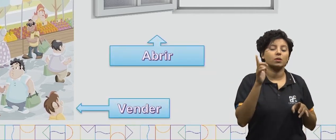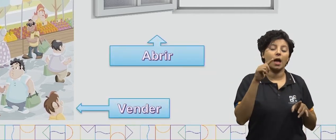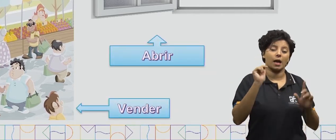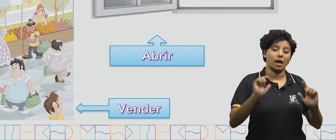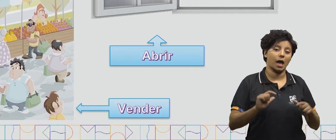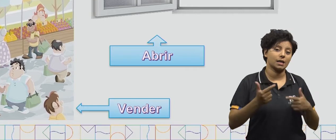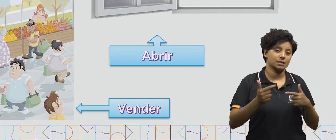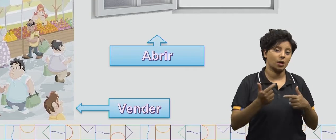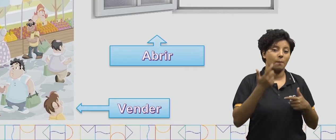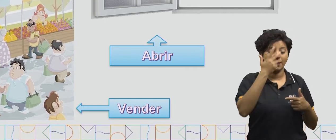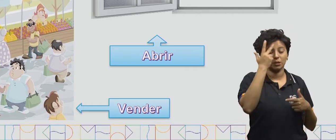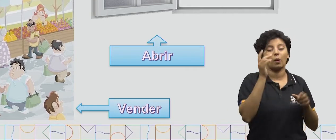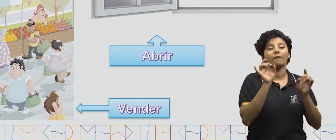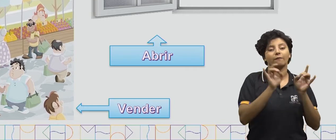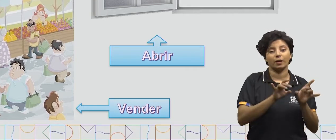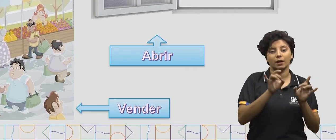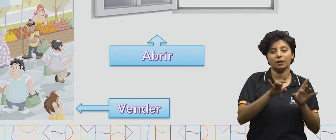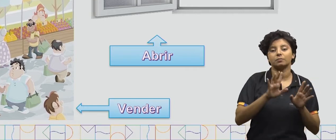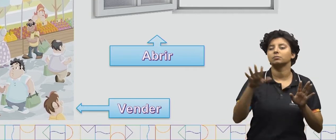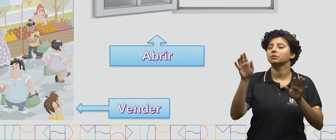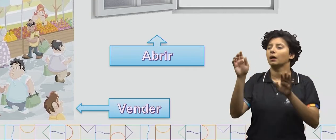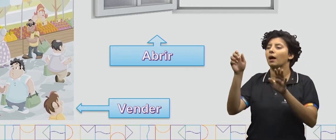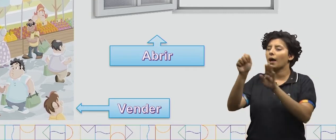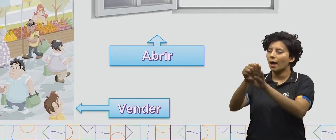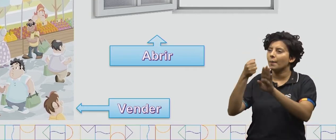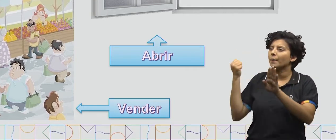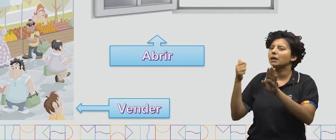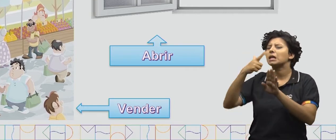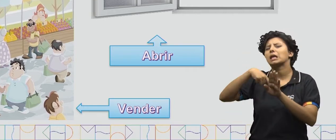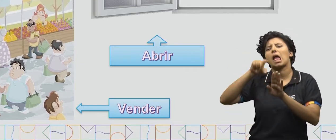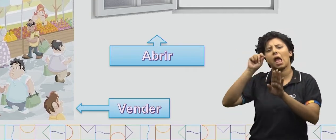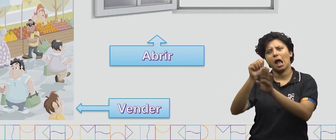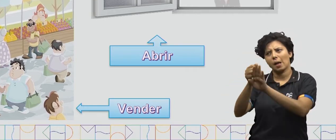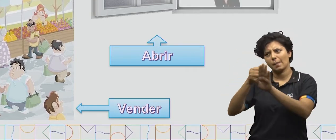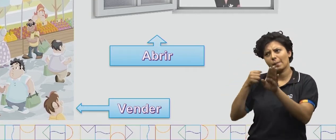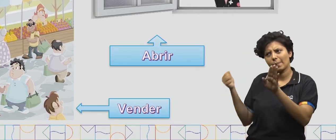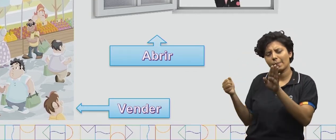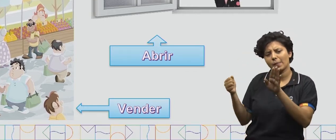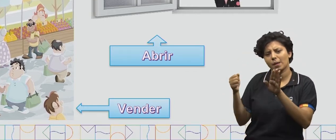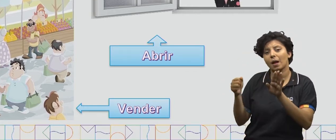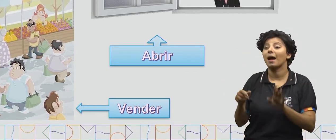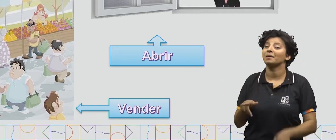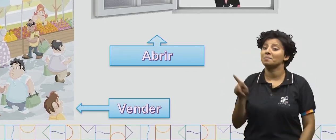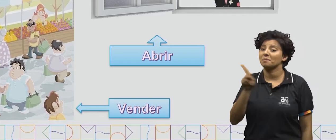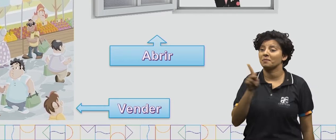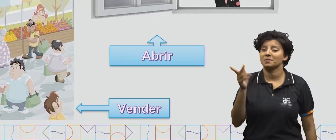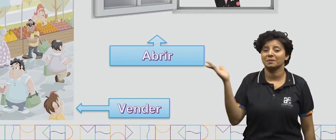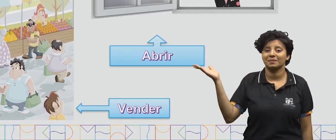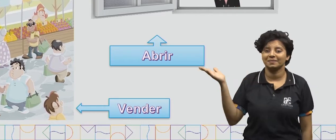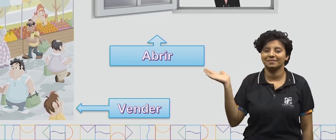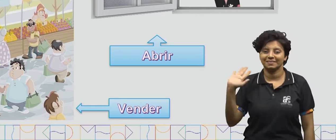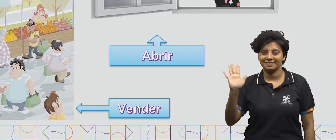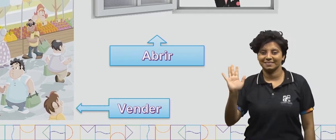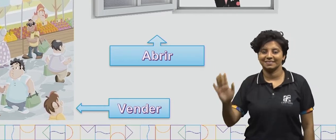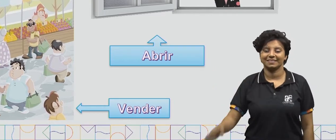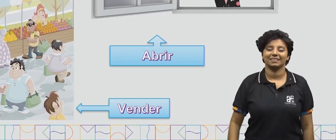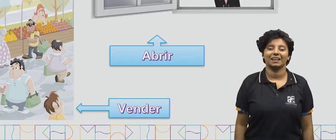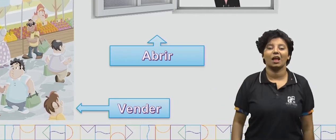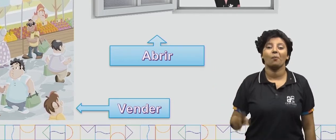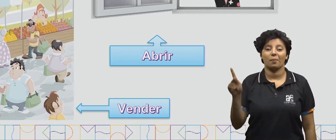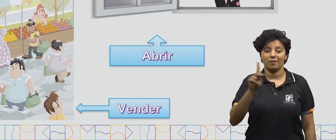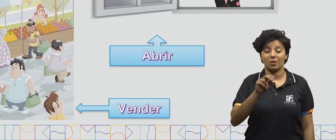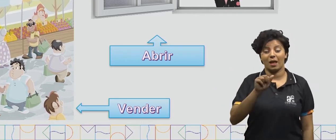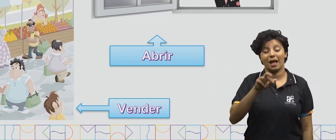é uma ação do vendedor. E abrir? Quem abriu essa janela? Ah, fui eu. Olá!